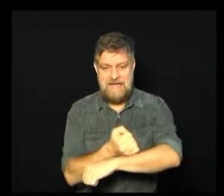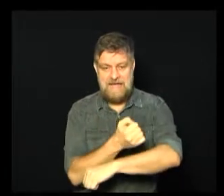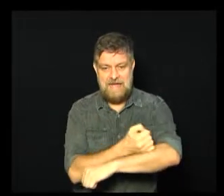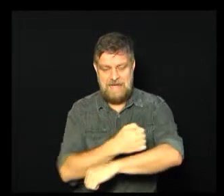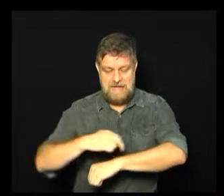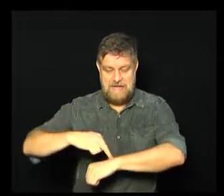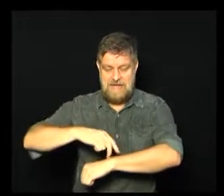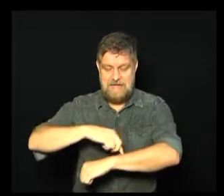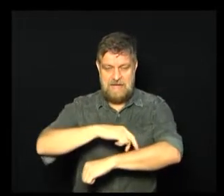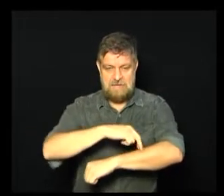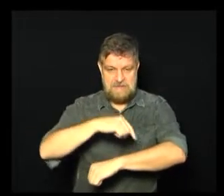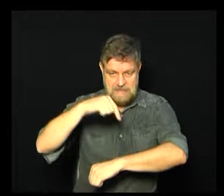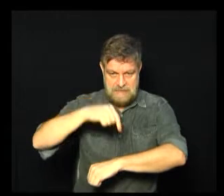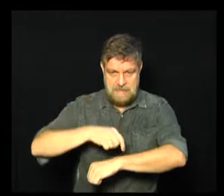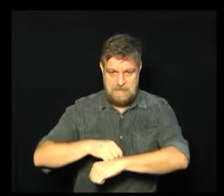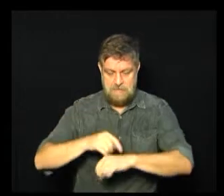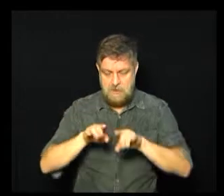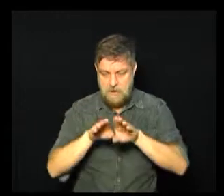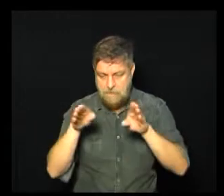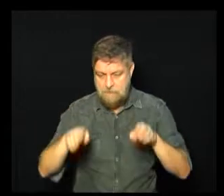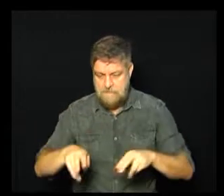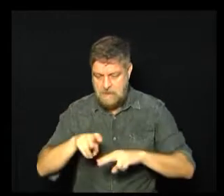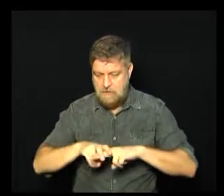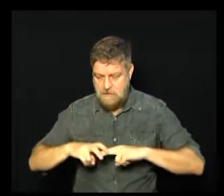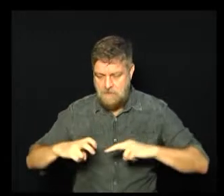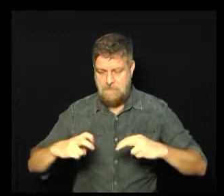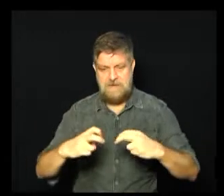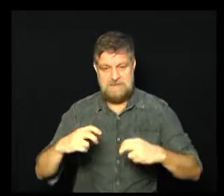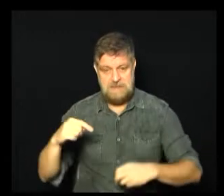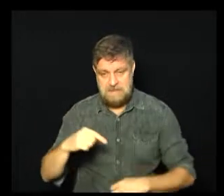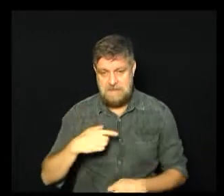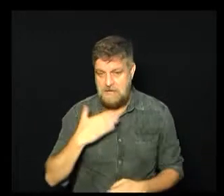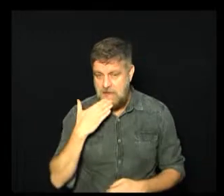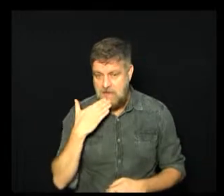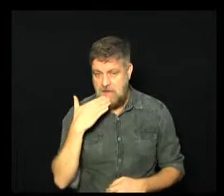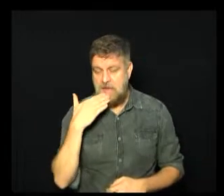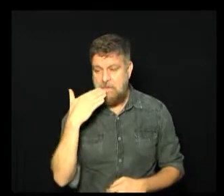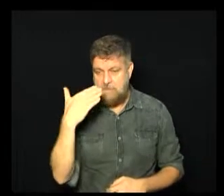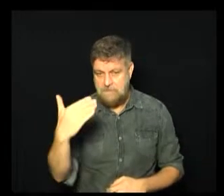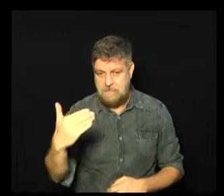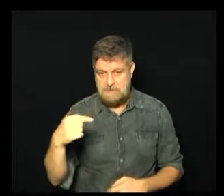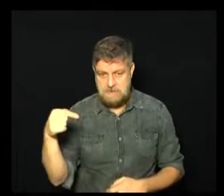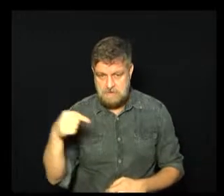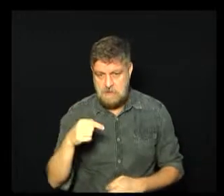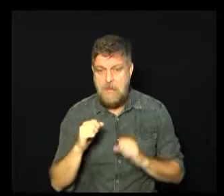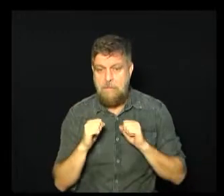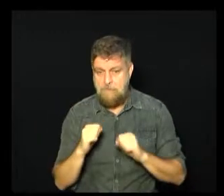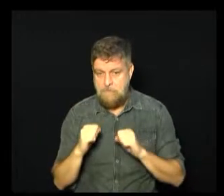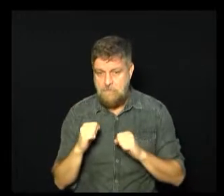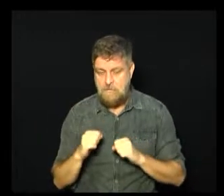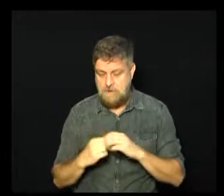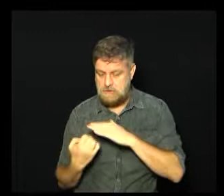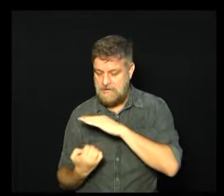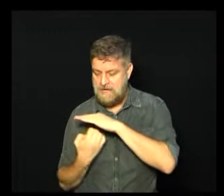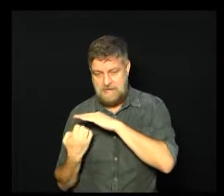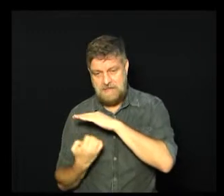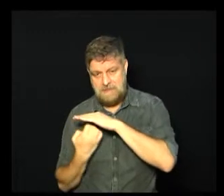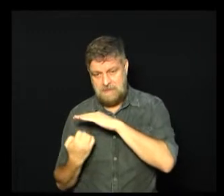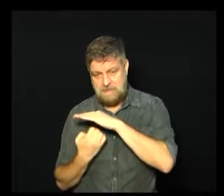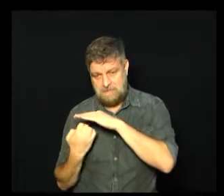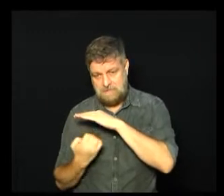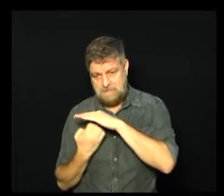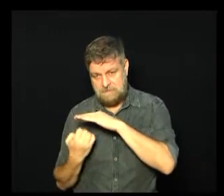essa petição, cumpre destacar, mas solicitando o estabelecimento do parklet, né, a instituição pode fazer isso, a empresa, né, que